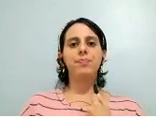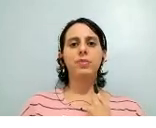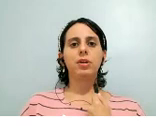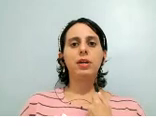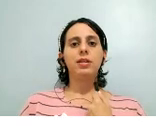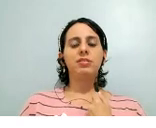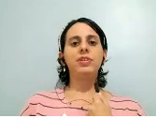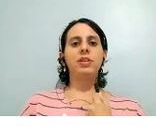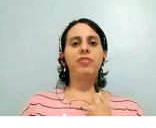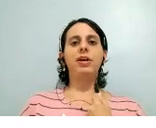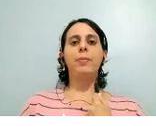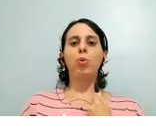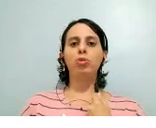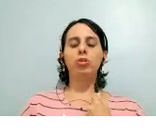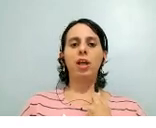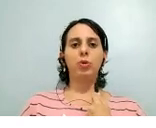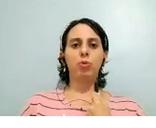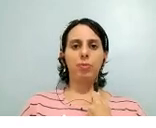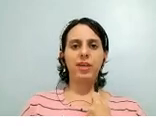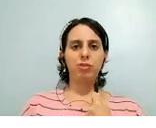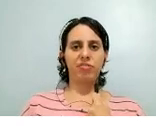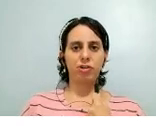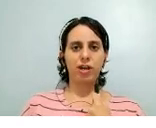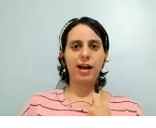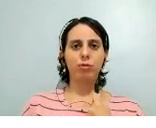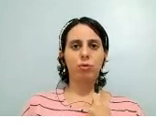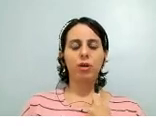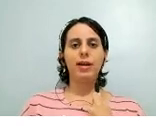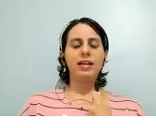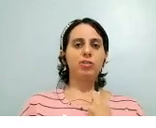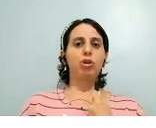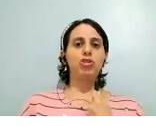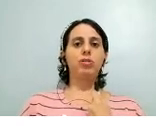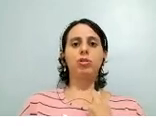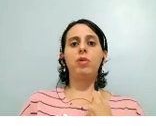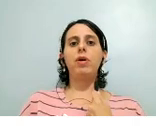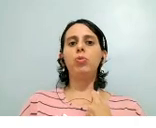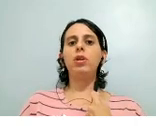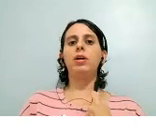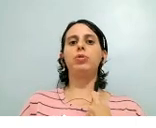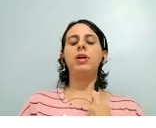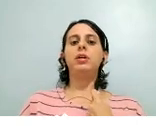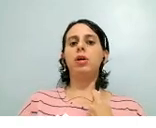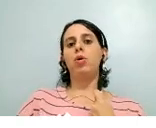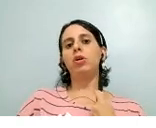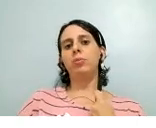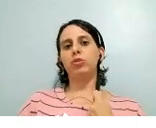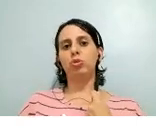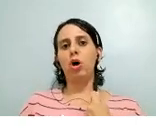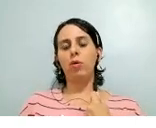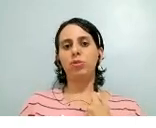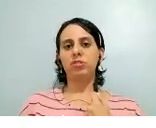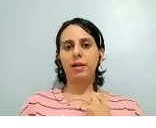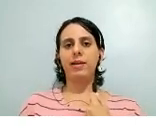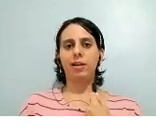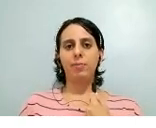ar. E se você fica muito tempo num ambiente fechado, essas gotículas vão acumulando. Então, outra